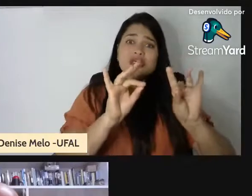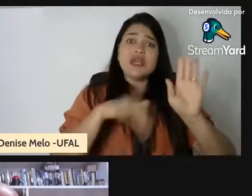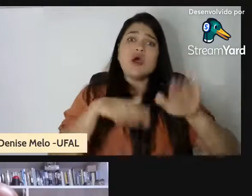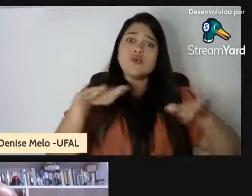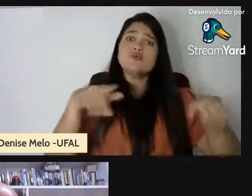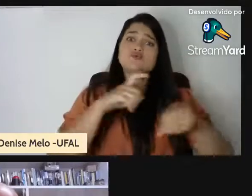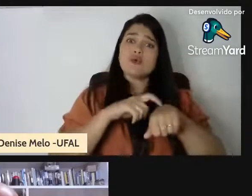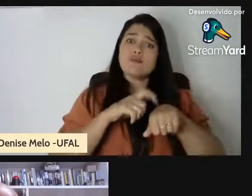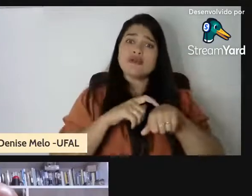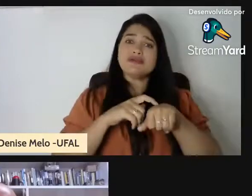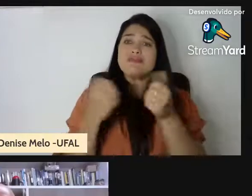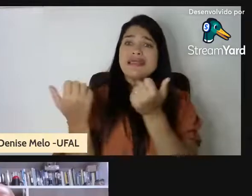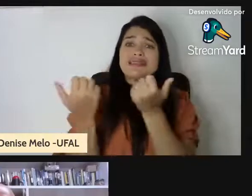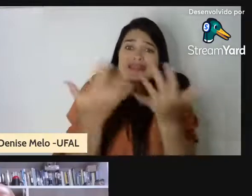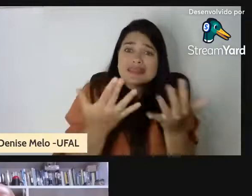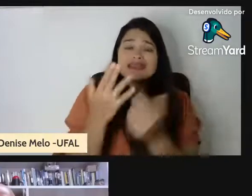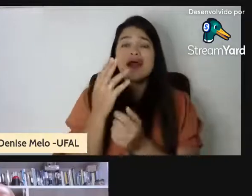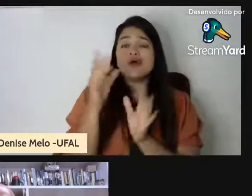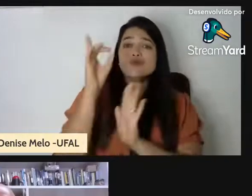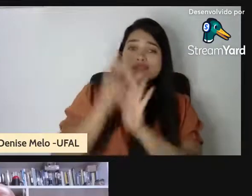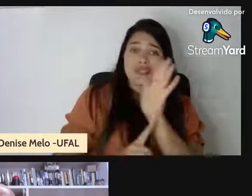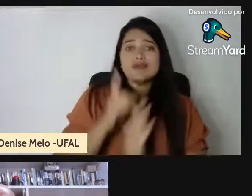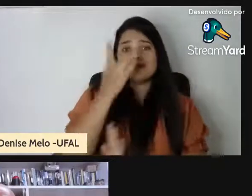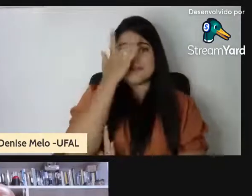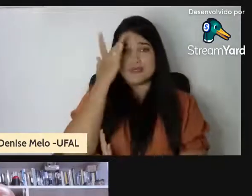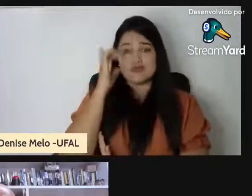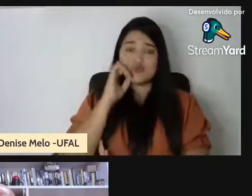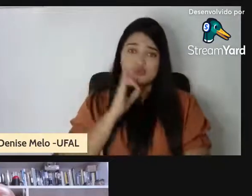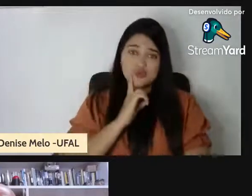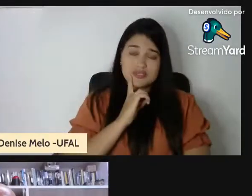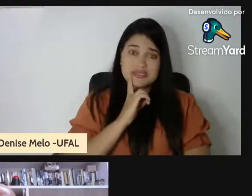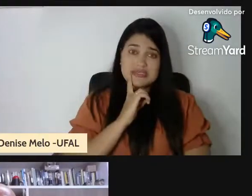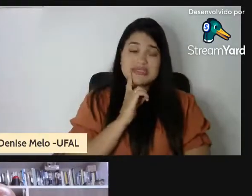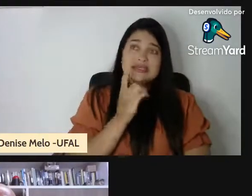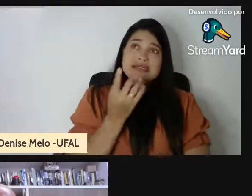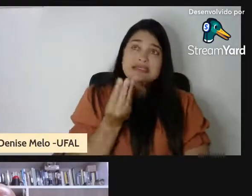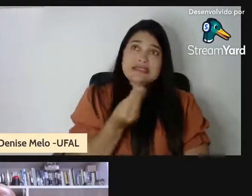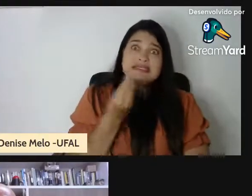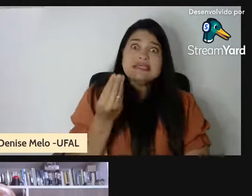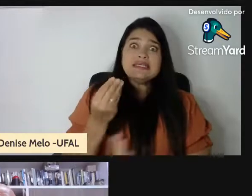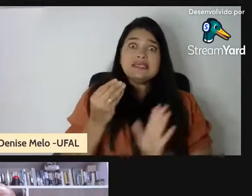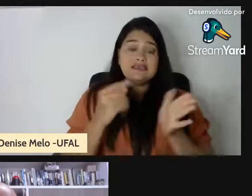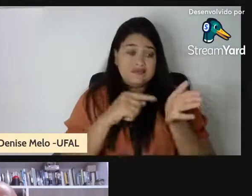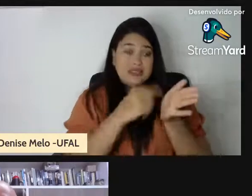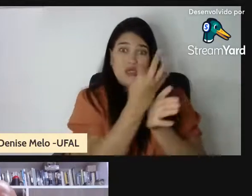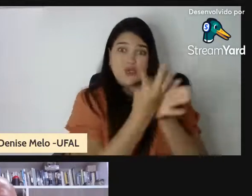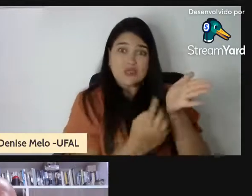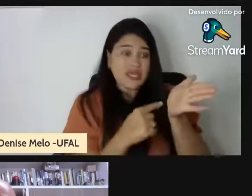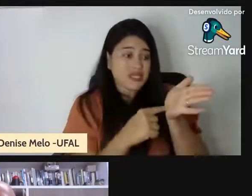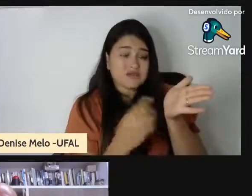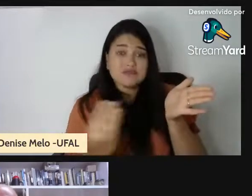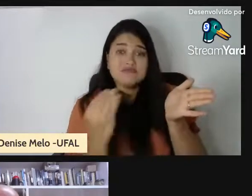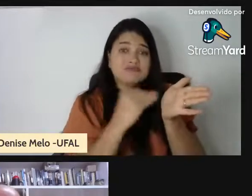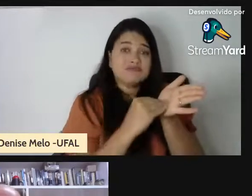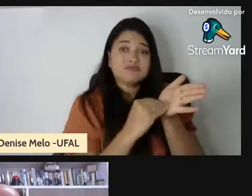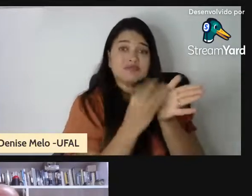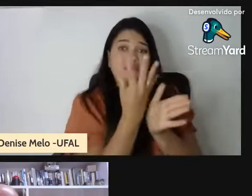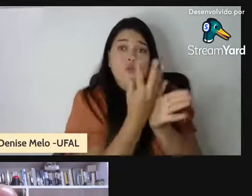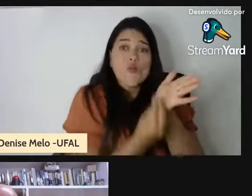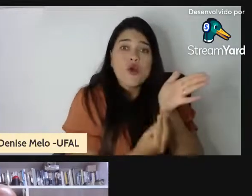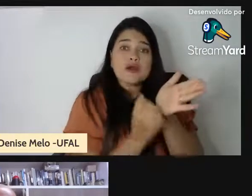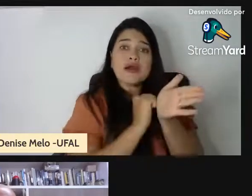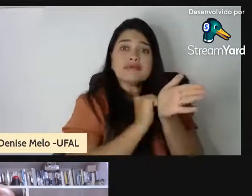o direito, né, da pessoa surda. Então, assim, quando acontece esse apagamento da surdez,